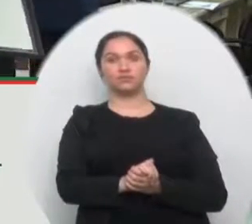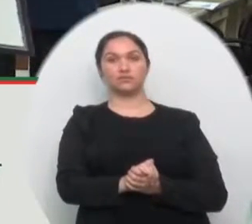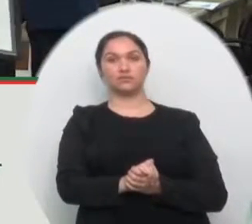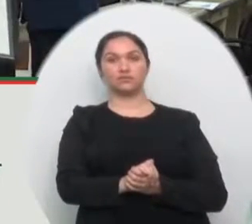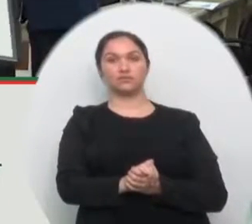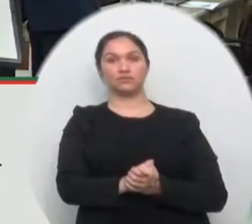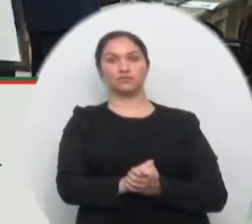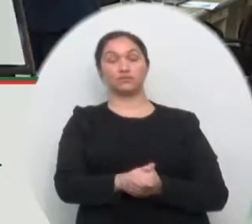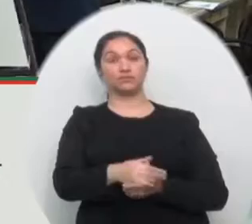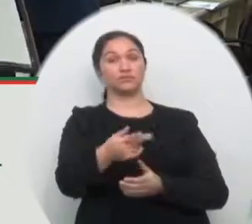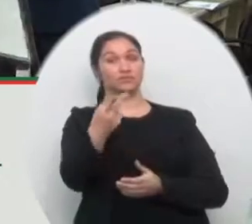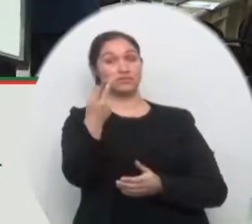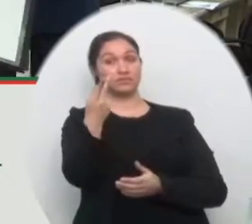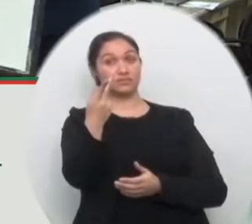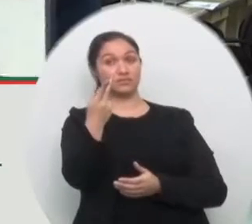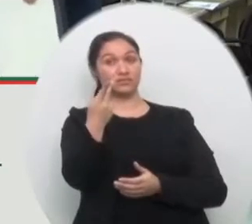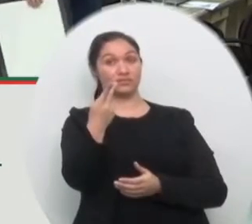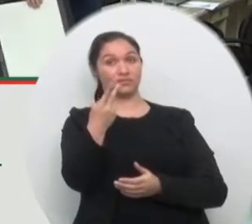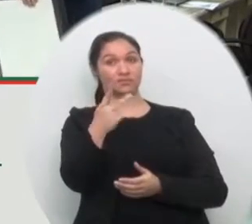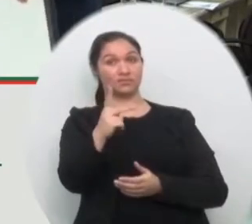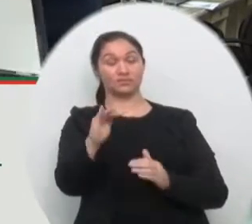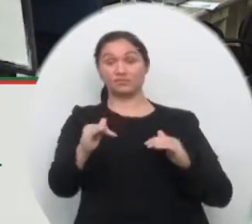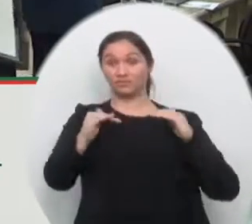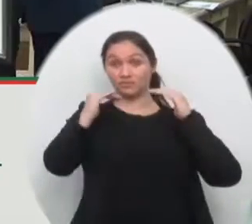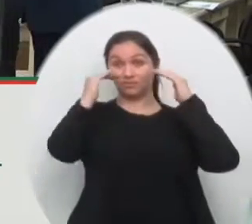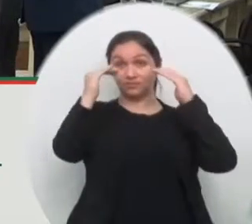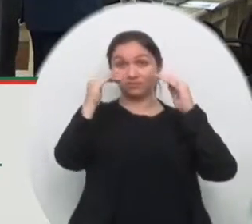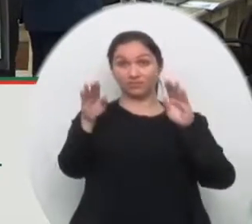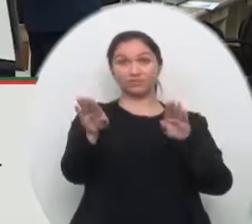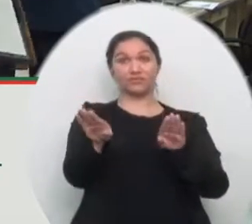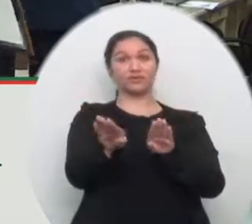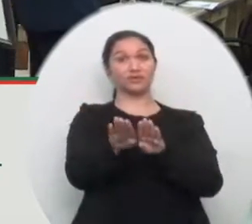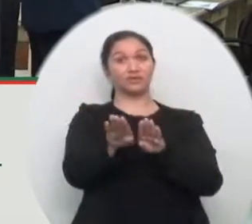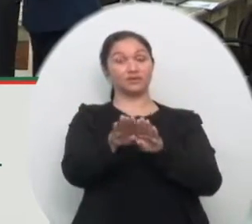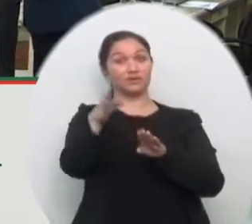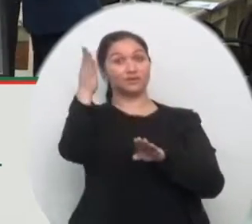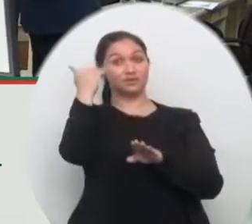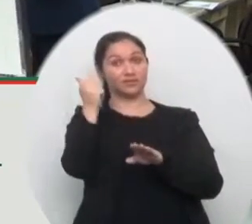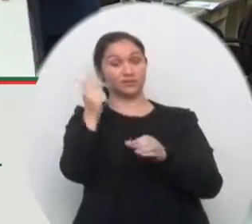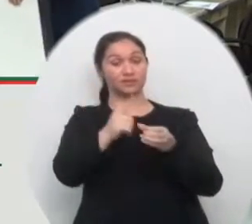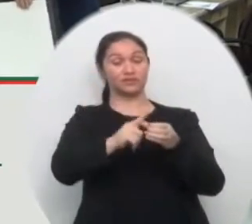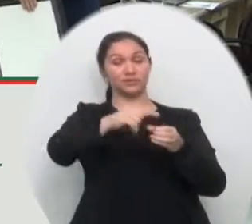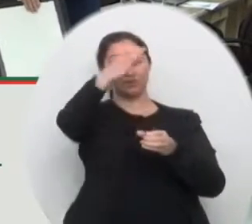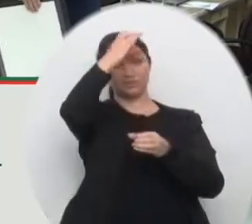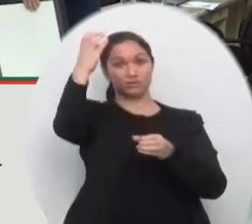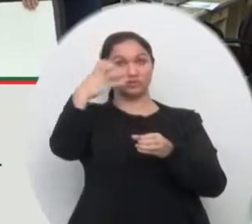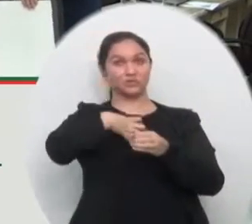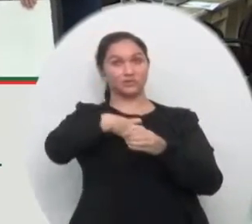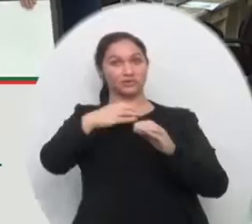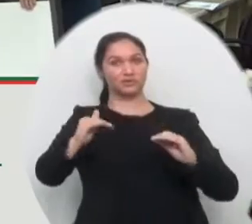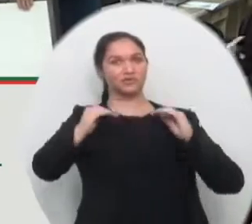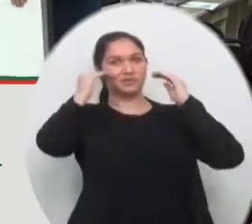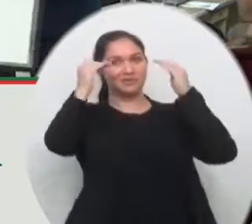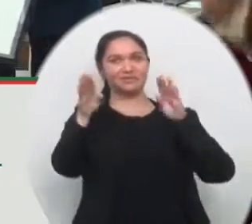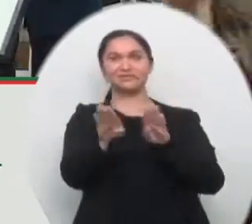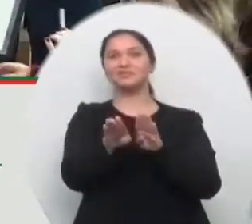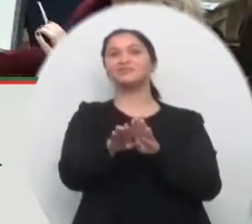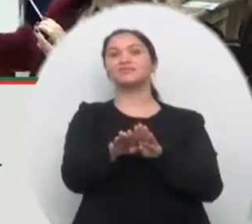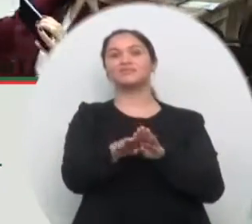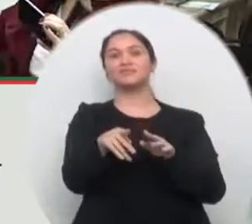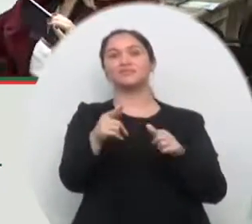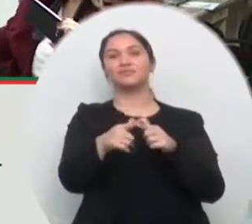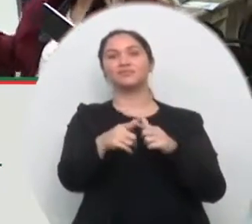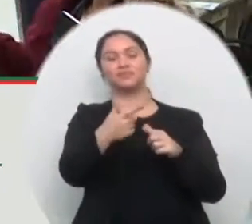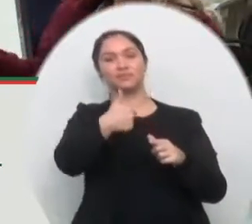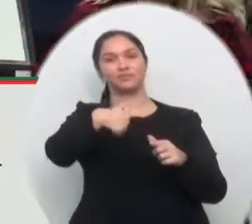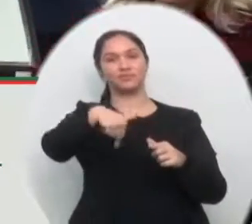A sua honra é a honra de toda Criciúma. E nós também nos sentimos honrados, né, como criciumense, por